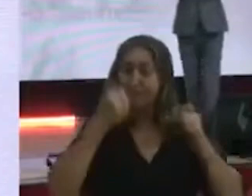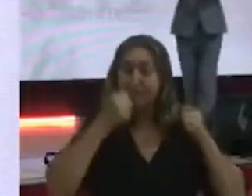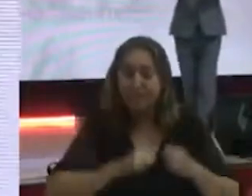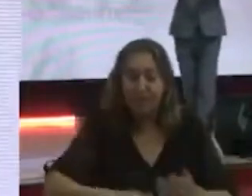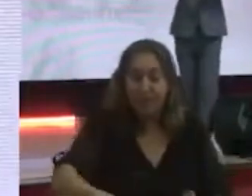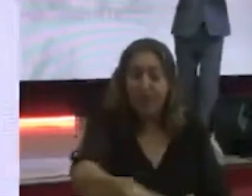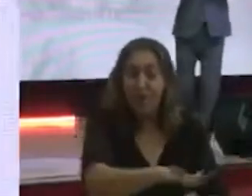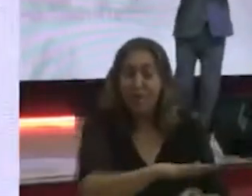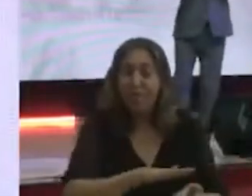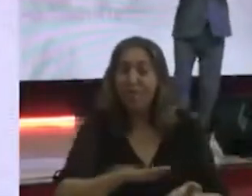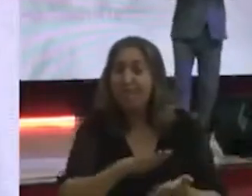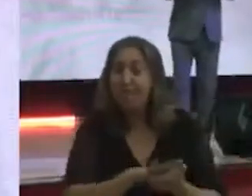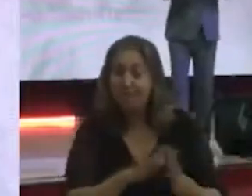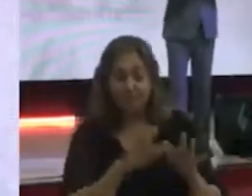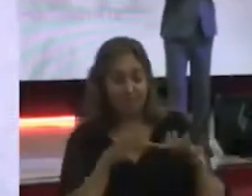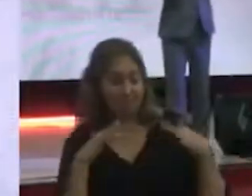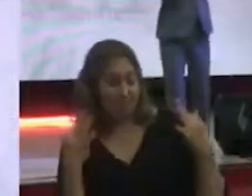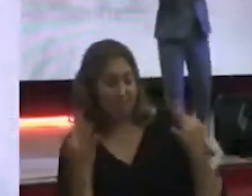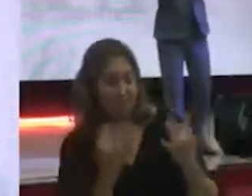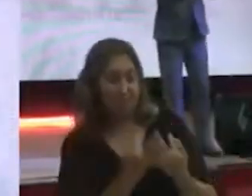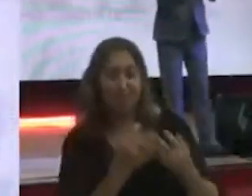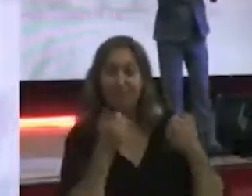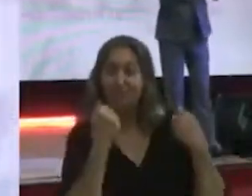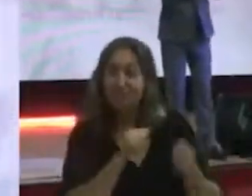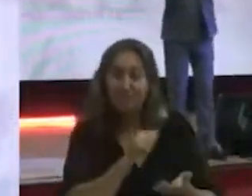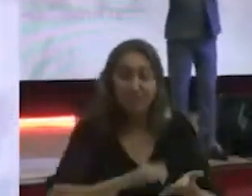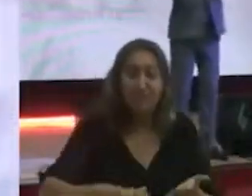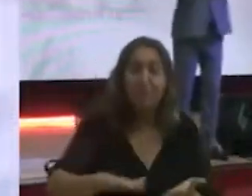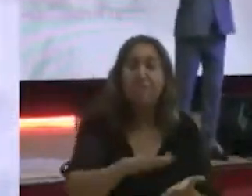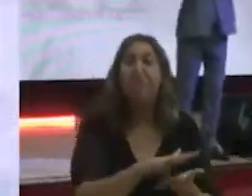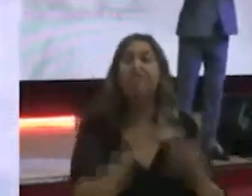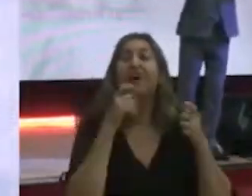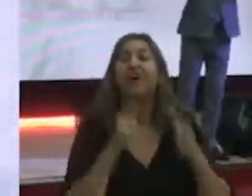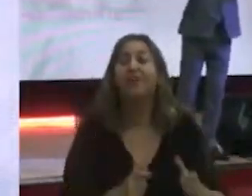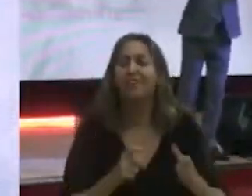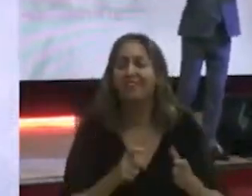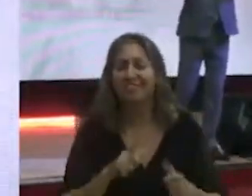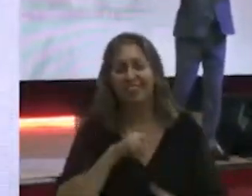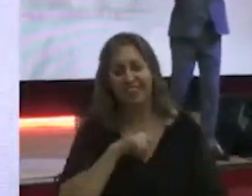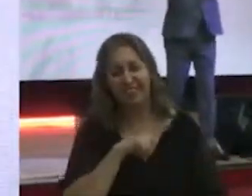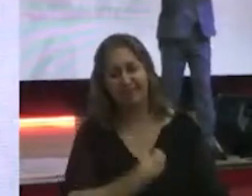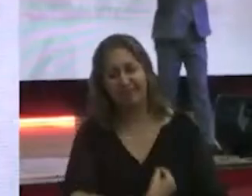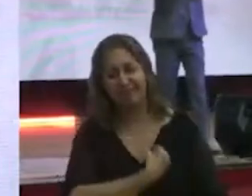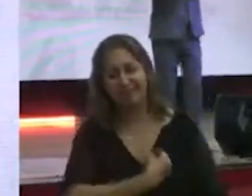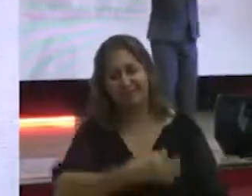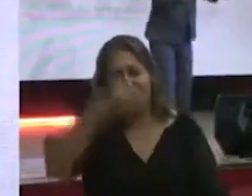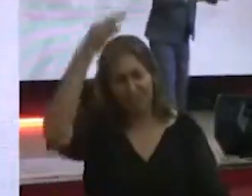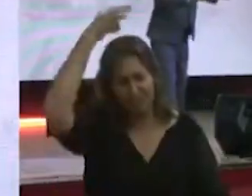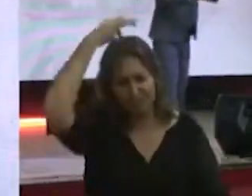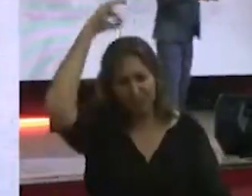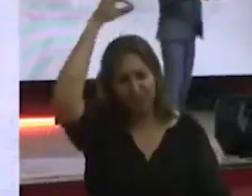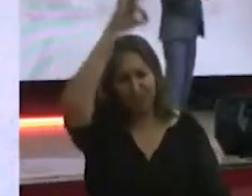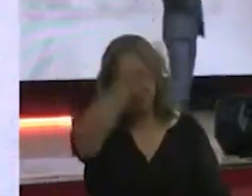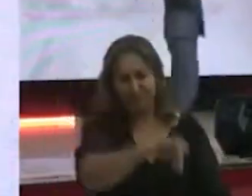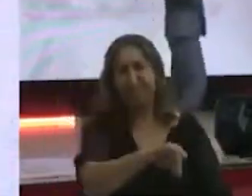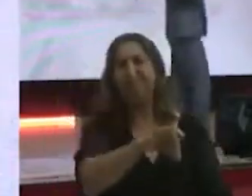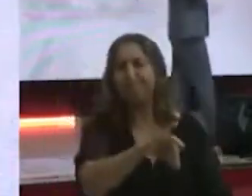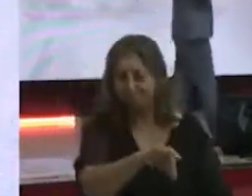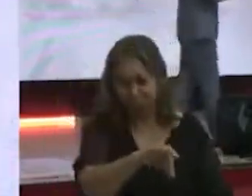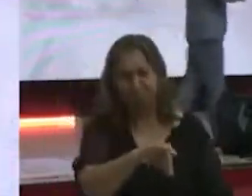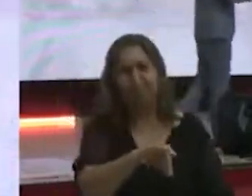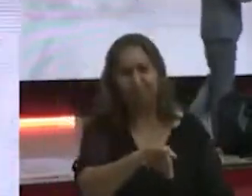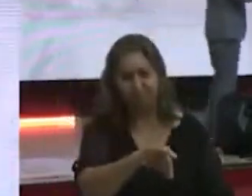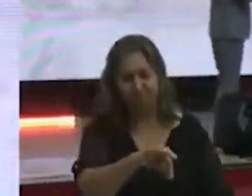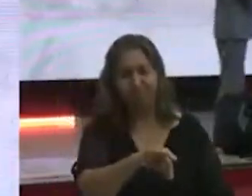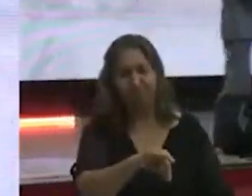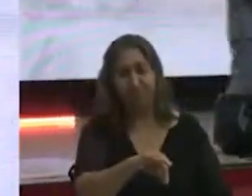ambiente a nossa família deve ser um ambiente onde o fruto do espírito está presente e onde o